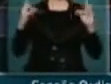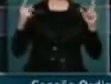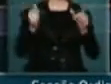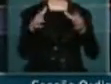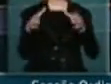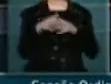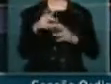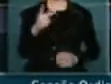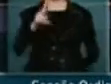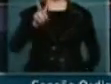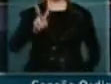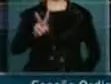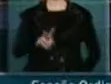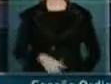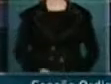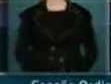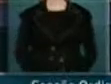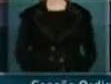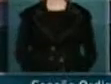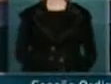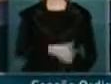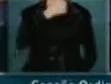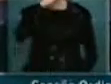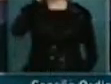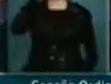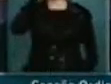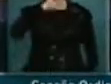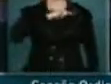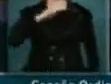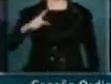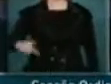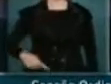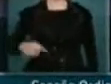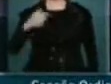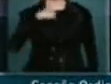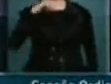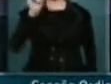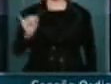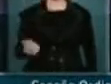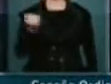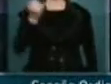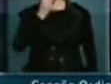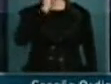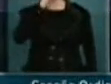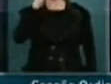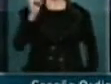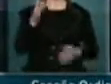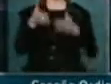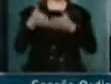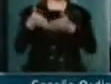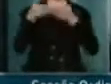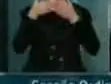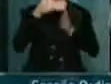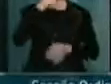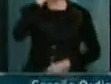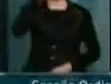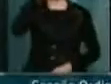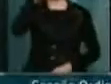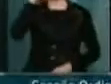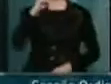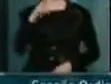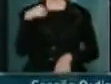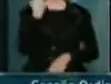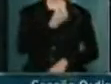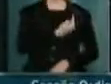do Partido Verde então senhor presidente, quero aproveitar pedir a vossa excelência dizer que estamos